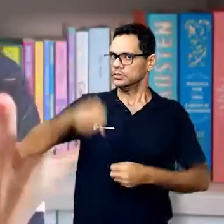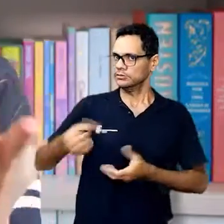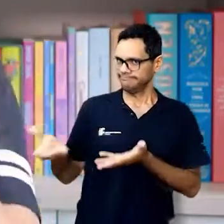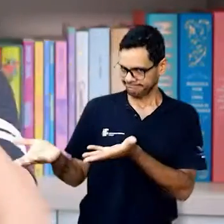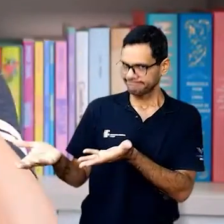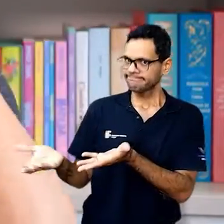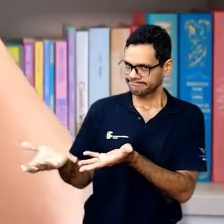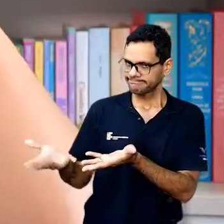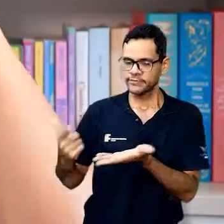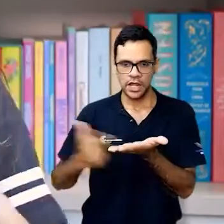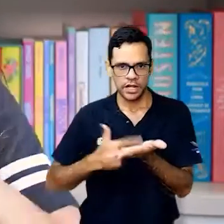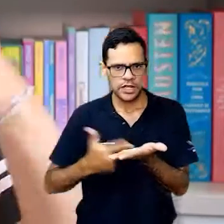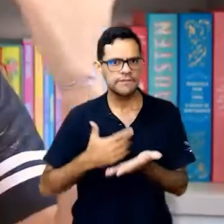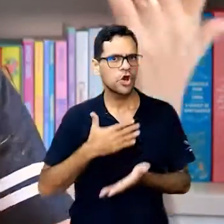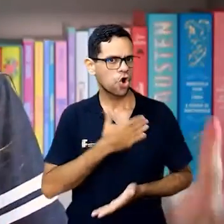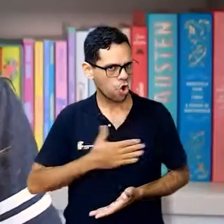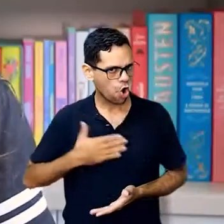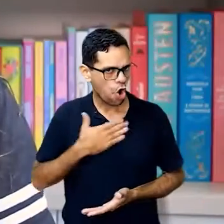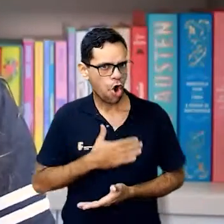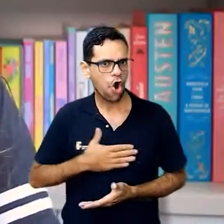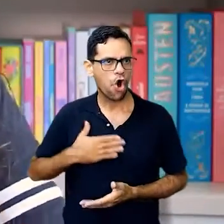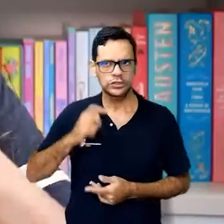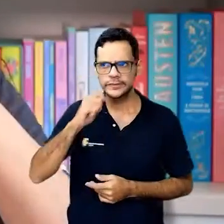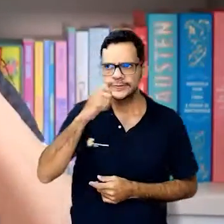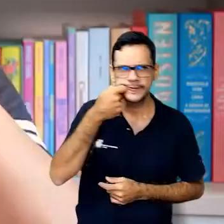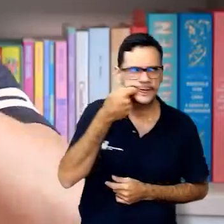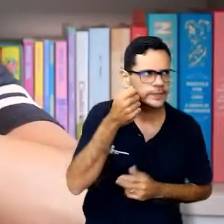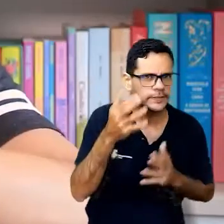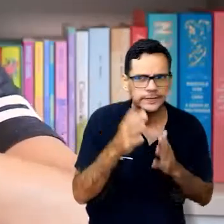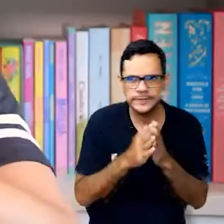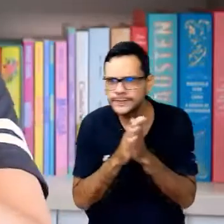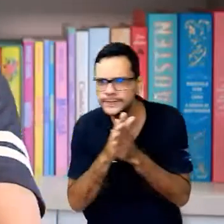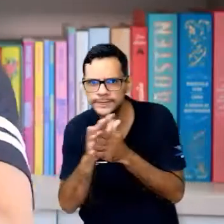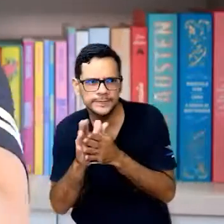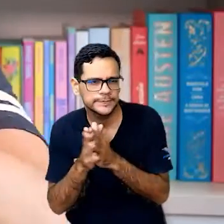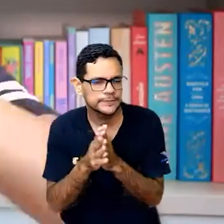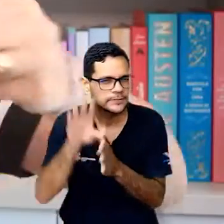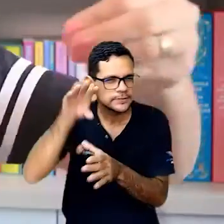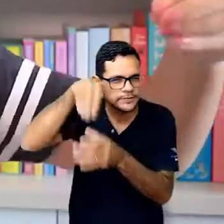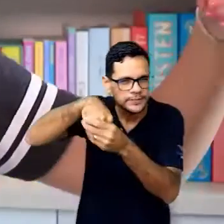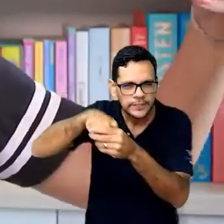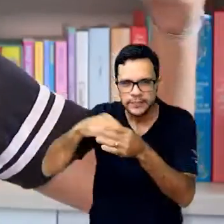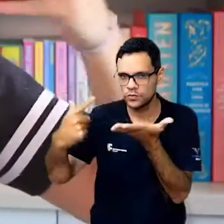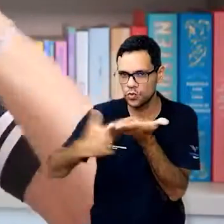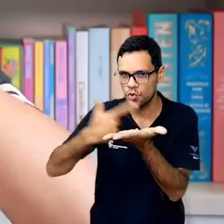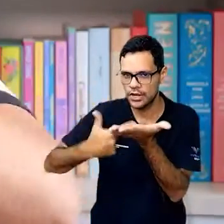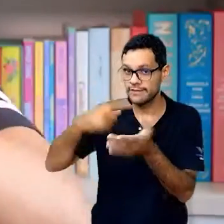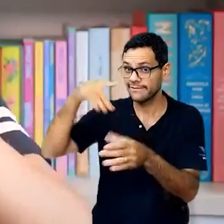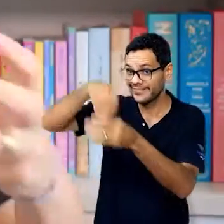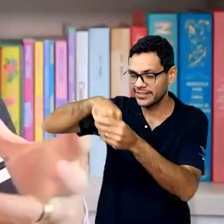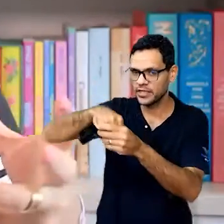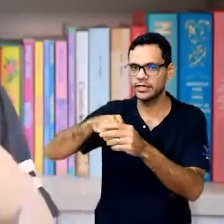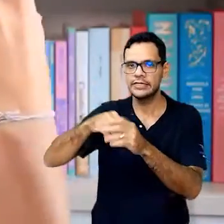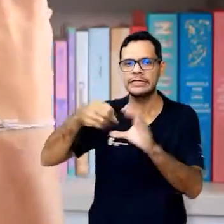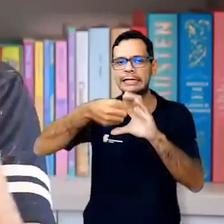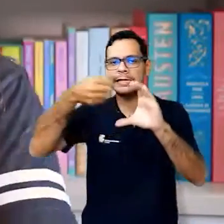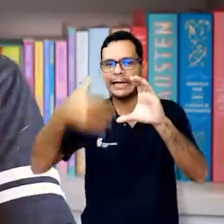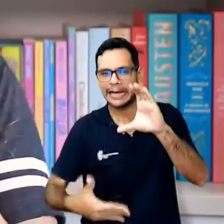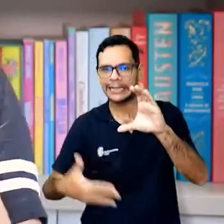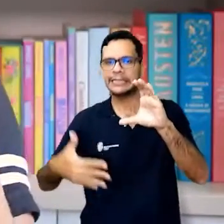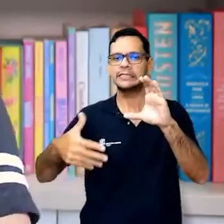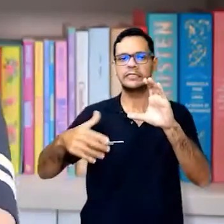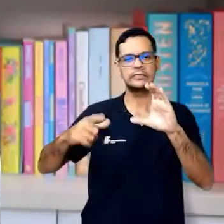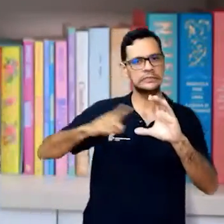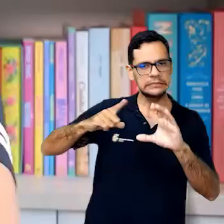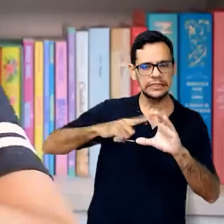fator impacto, assim, né? Porque eu gosto muito de thriller, mas eu vejo muitas coisas em comum em vários livros de thriller que eu leio. Então tem